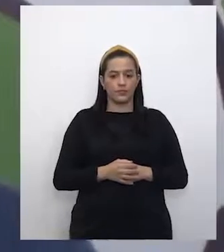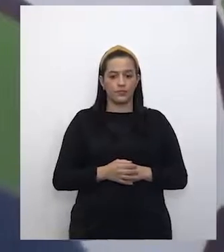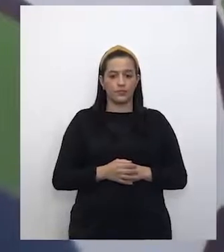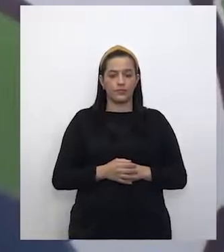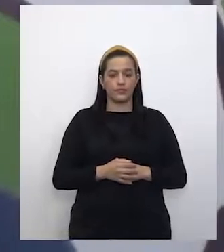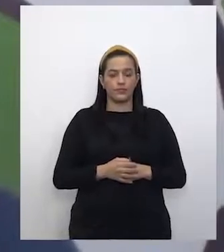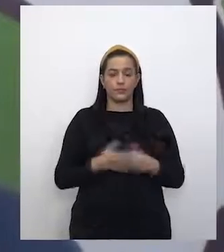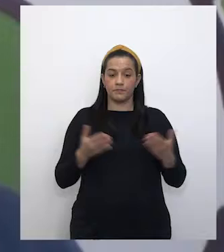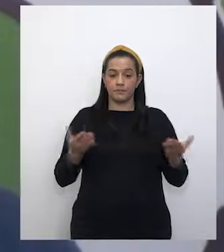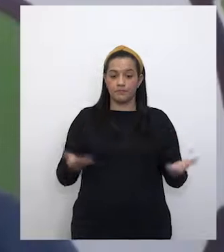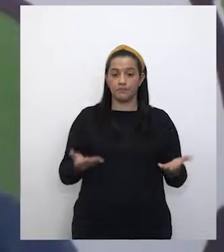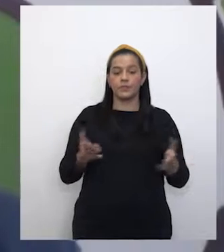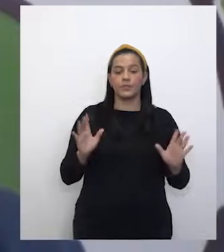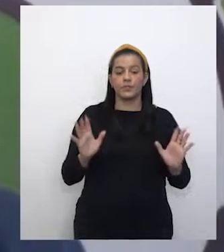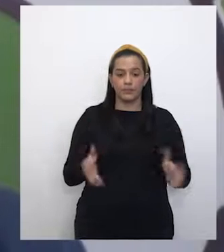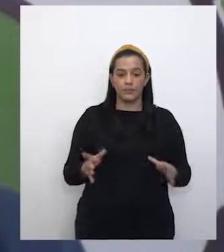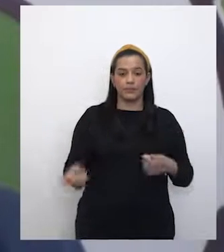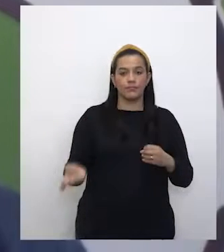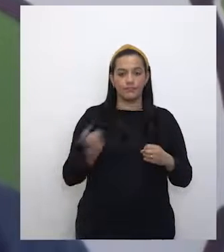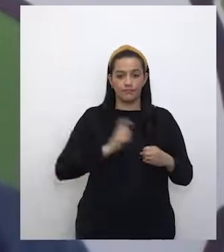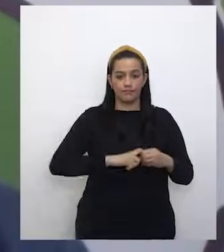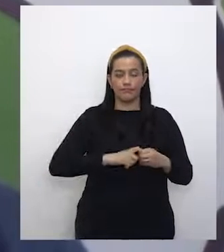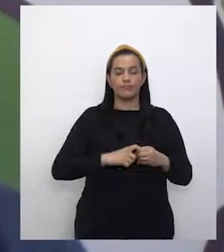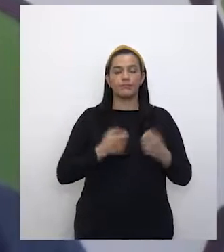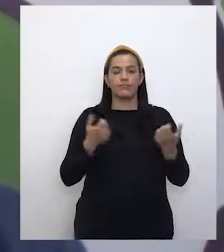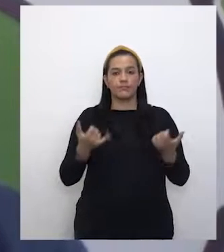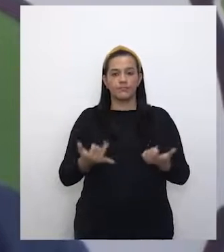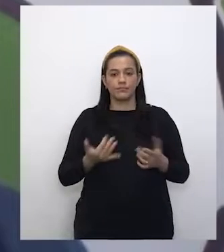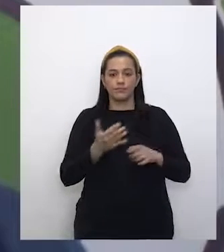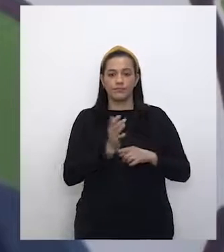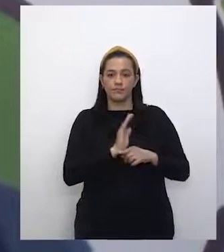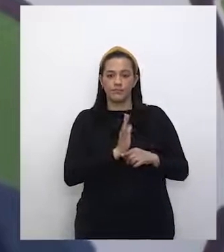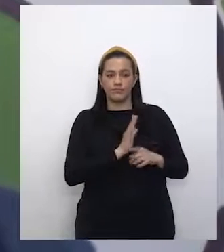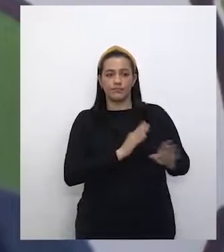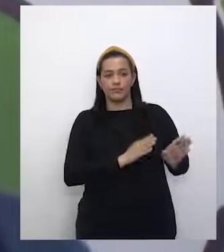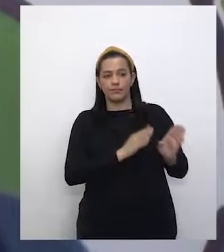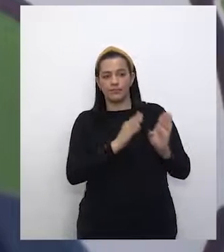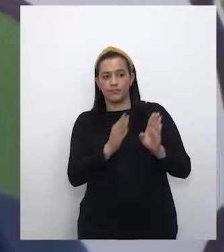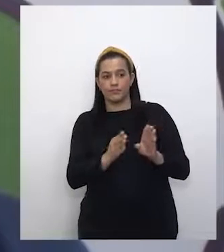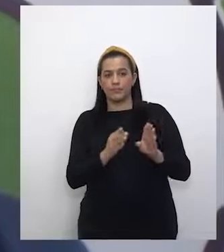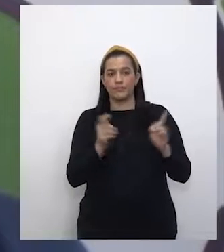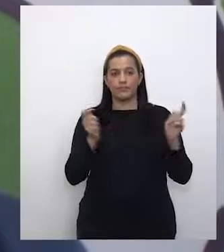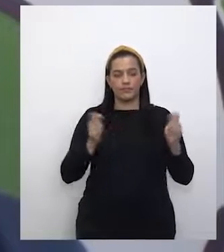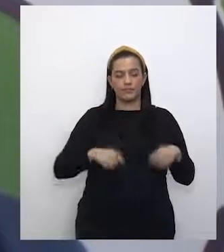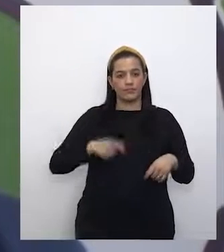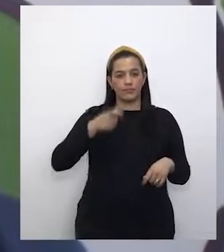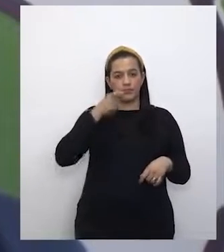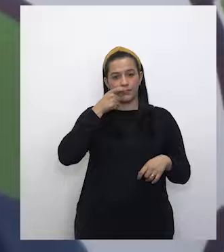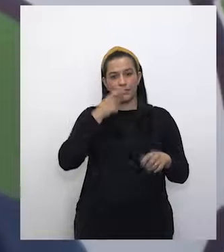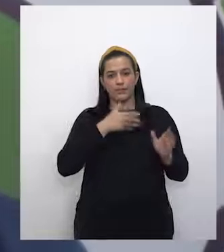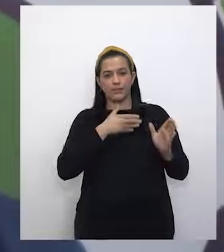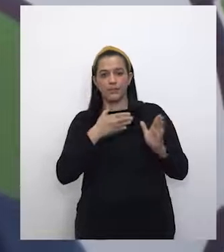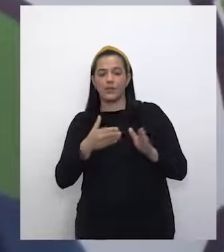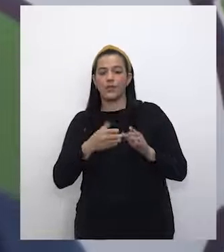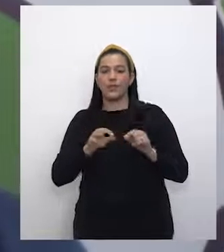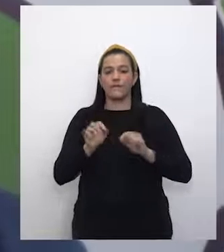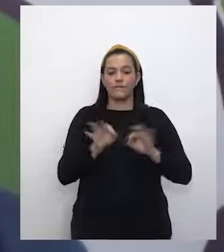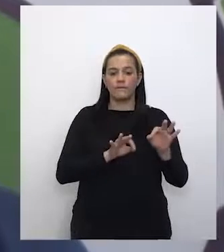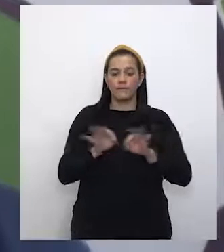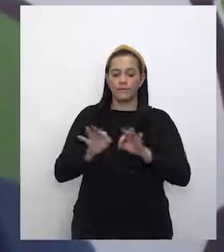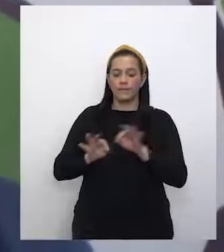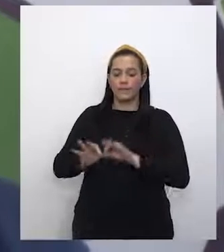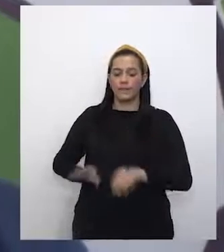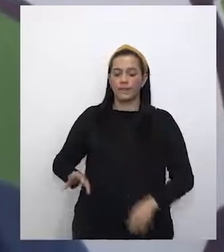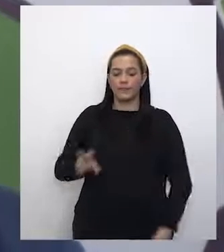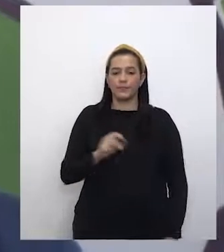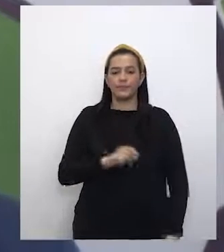Olá, pessoal. Então, estamos de volta aí. Como vocês podem observar, né, a construção da plaquinha